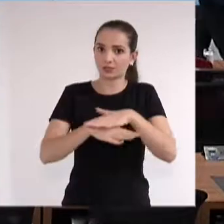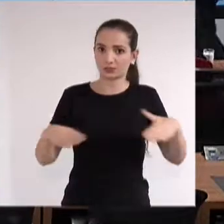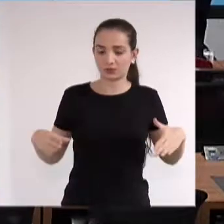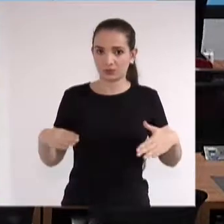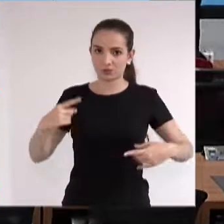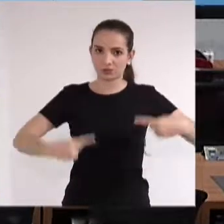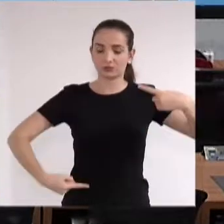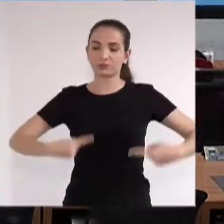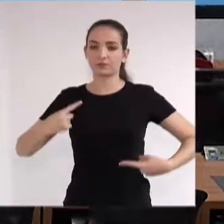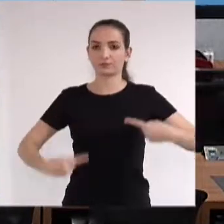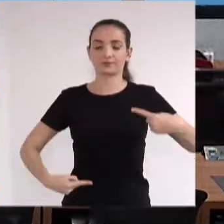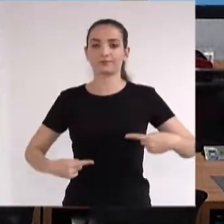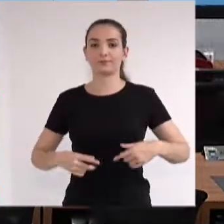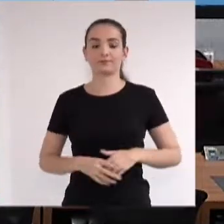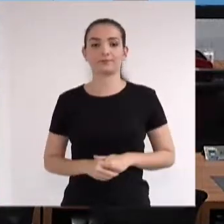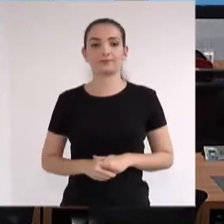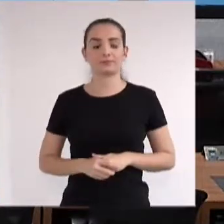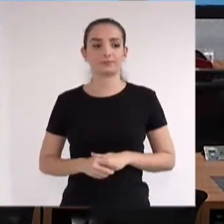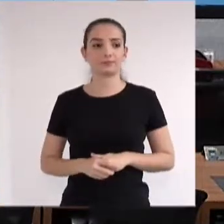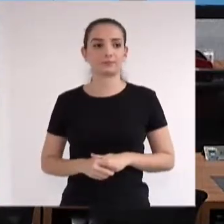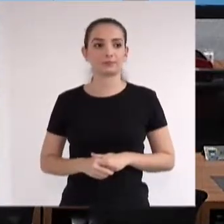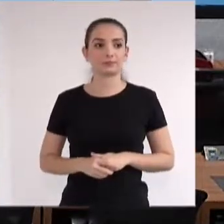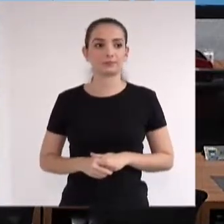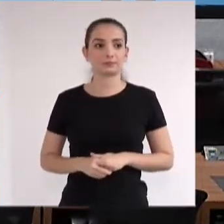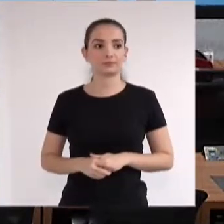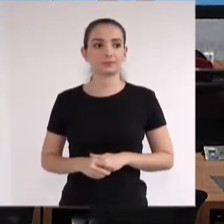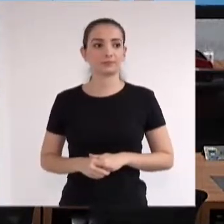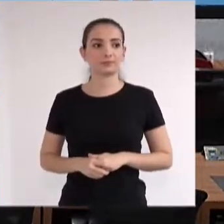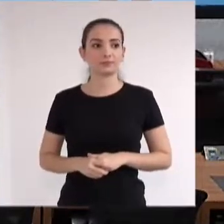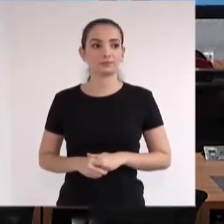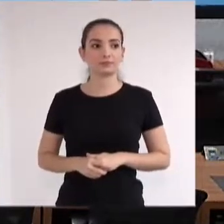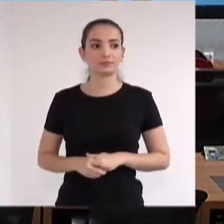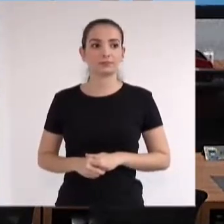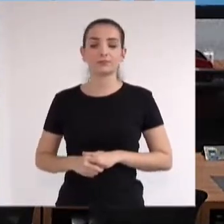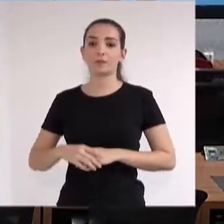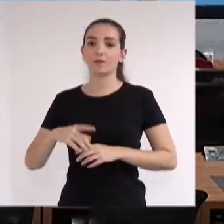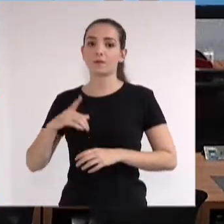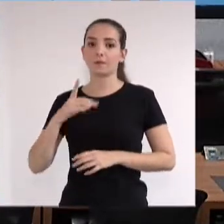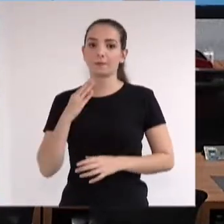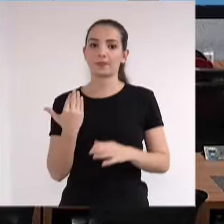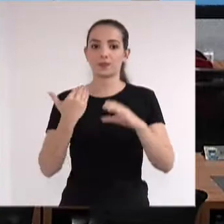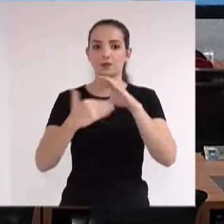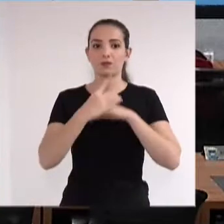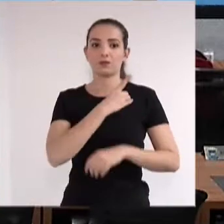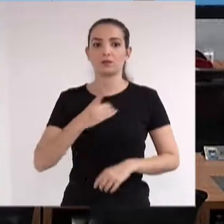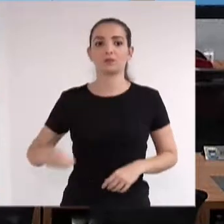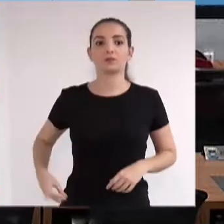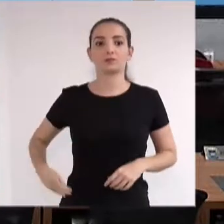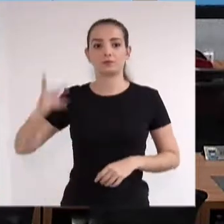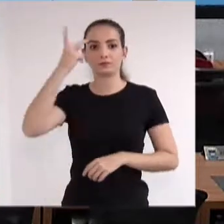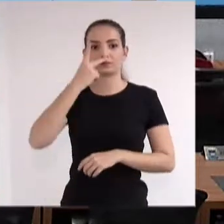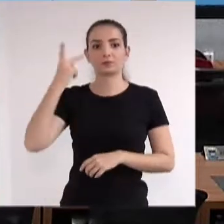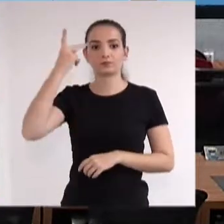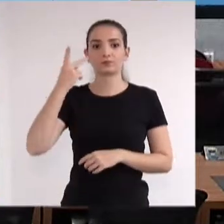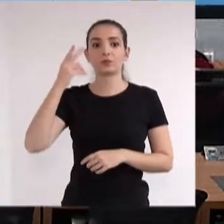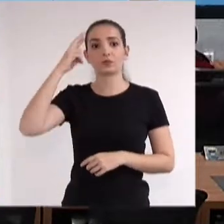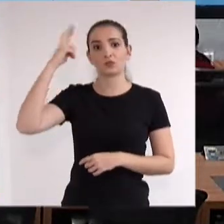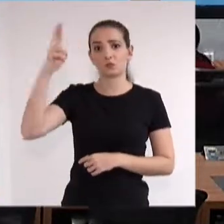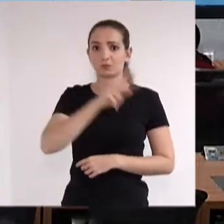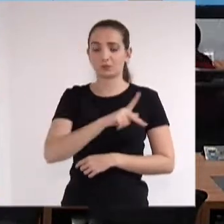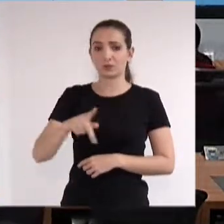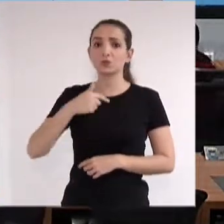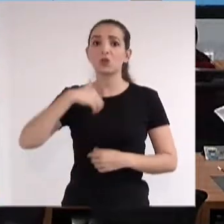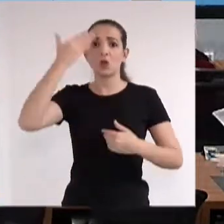Encerrada a discussão. Para encaminhar, senhor presidente. Para encaminhar, deputado Maurício Picarella. Senhor presidente, eu